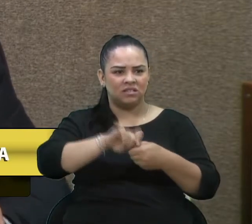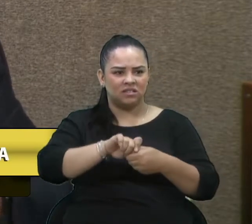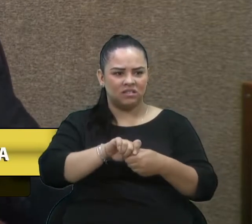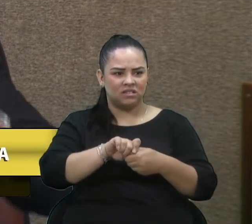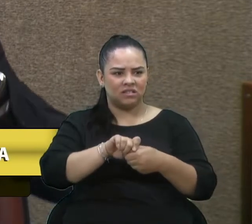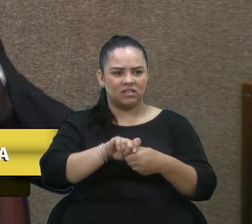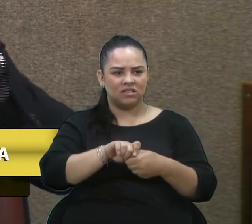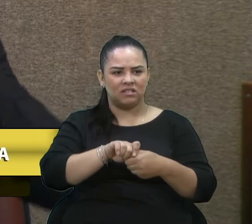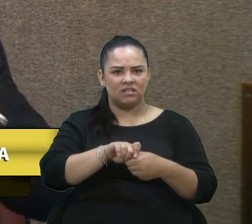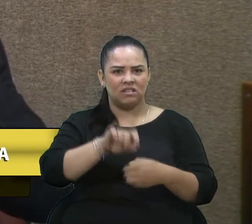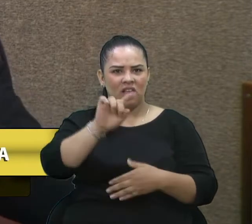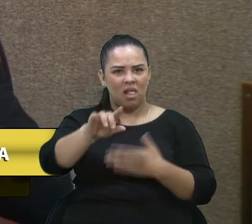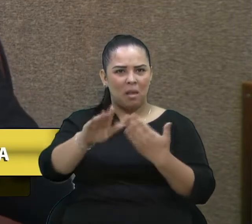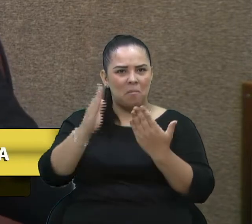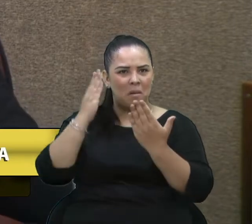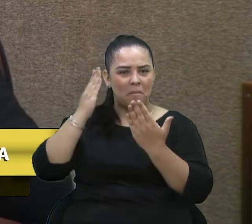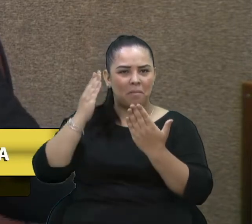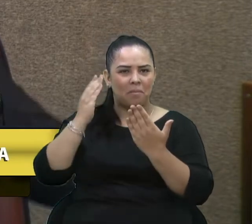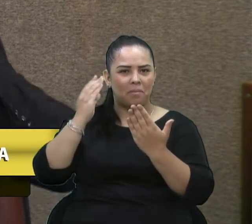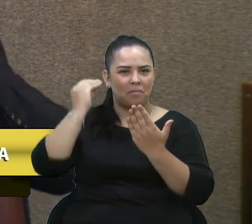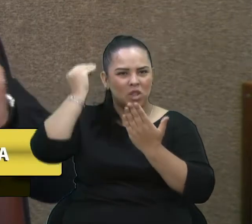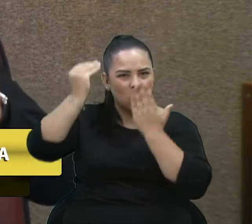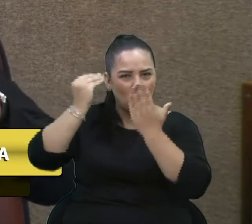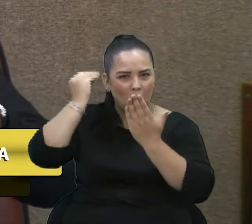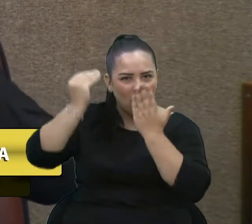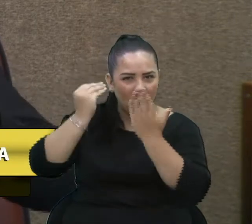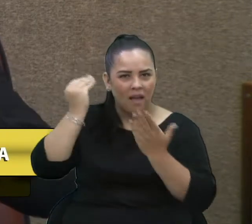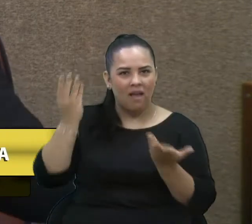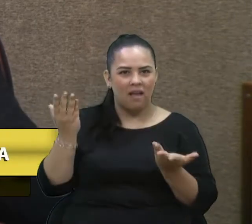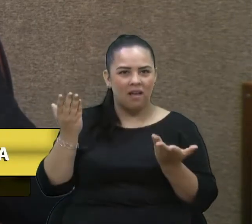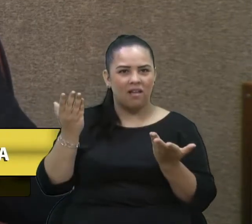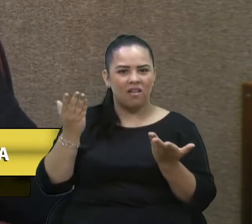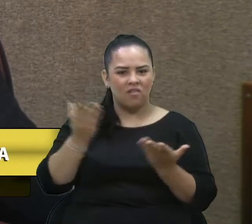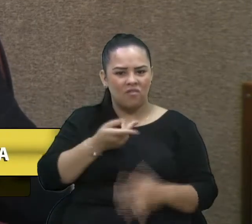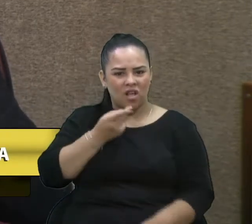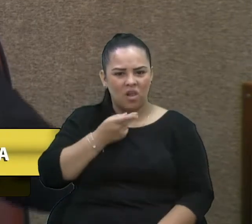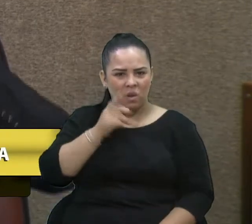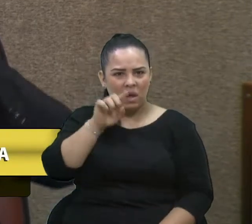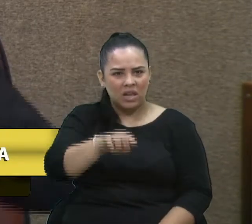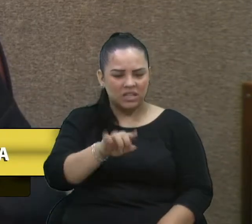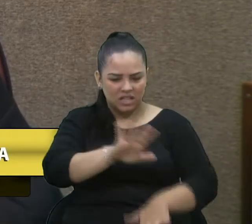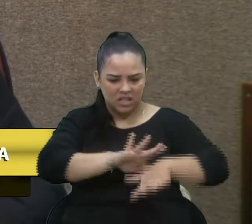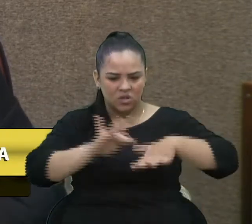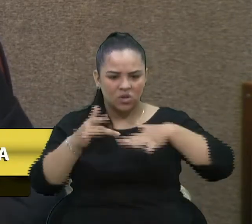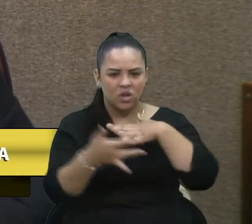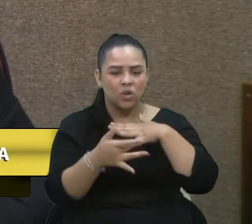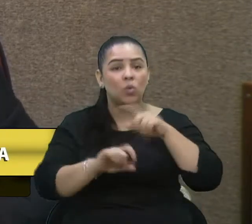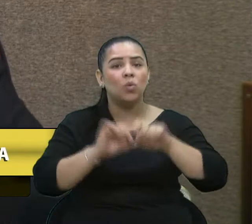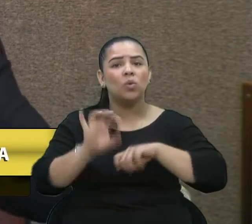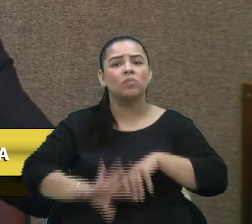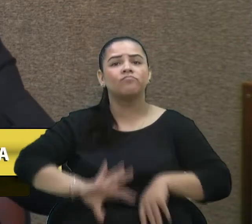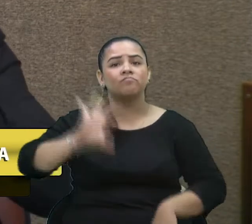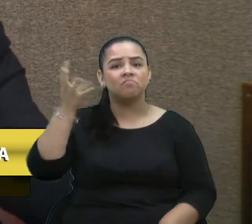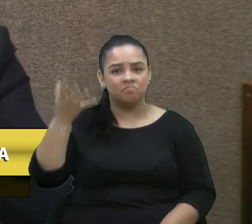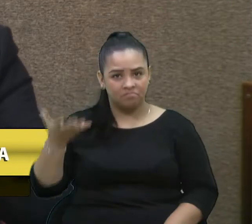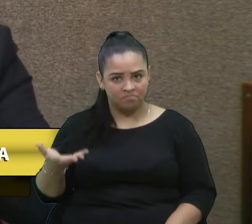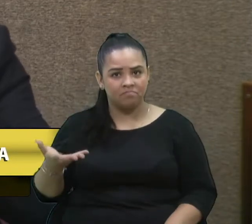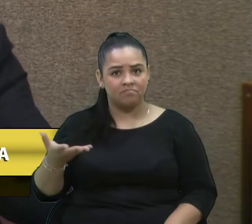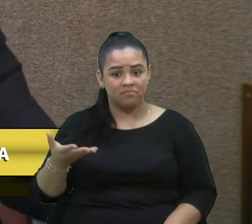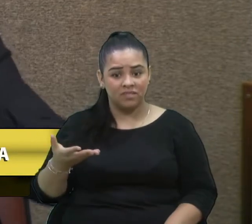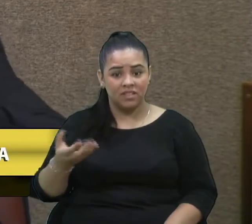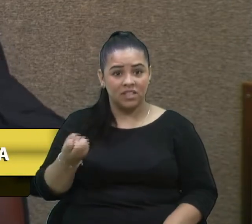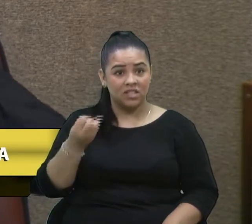do que essa psicopata proclamou nas redes sociais. O que aconteceria? Se fosse um de